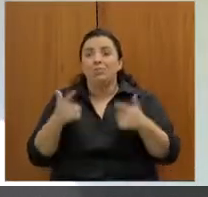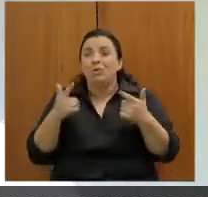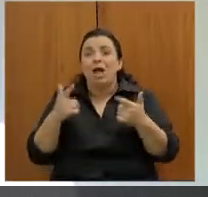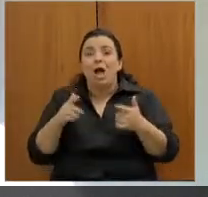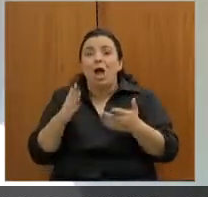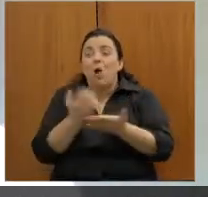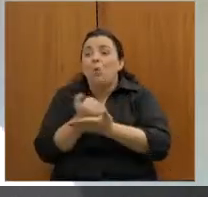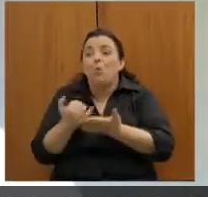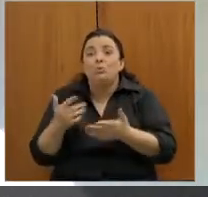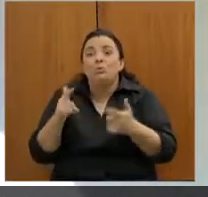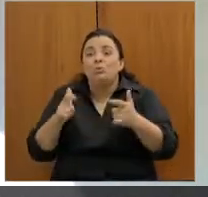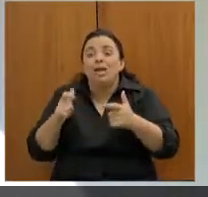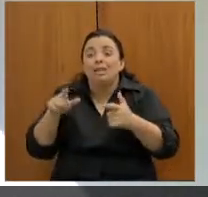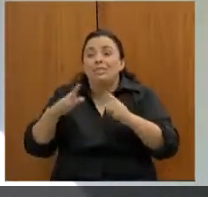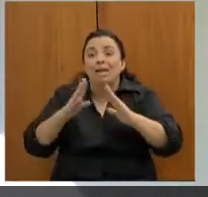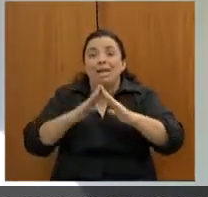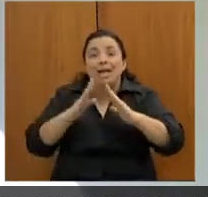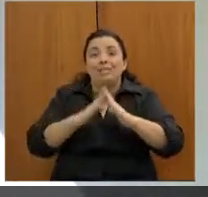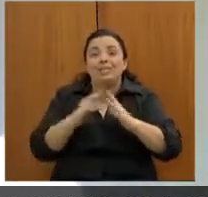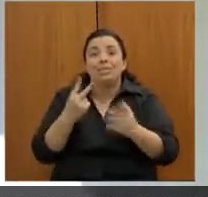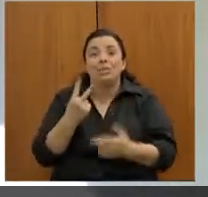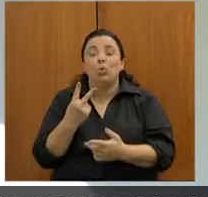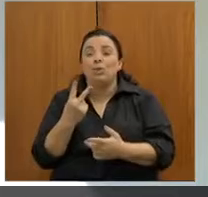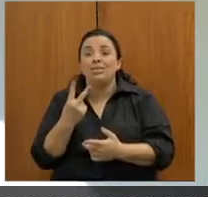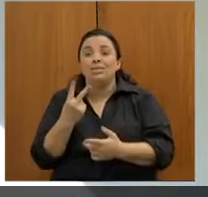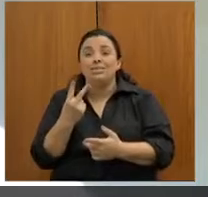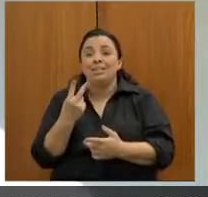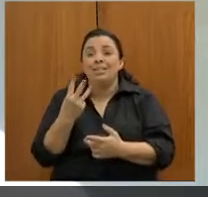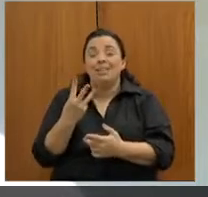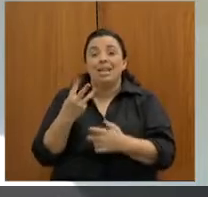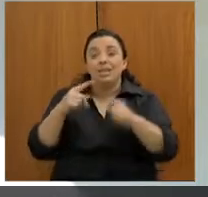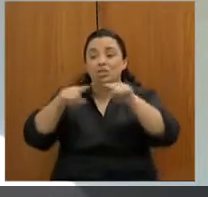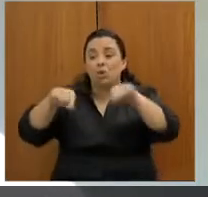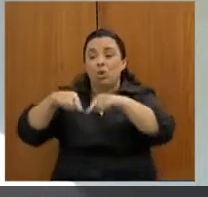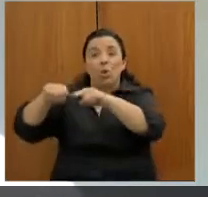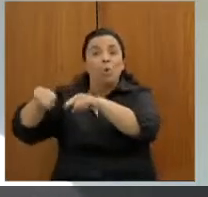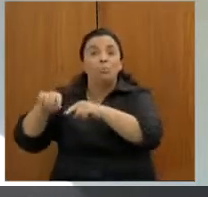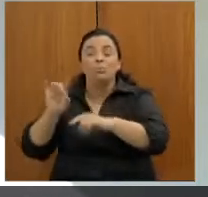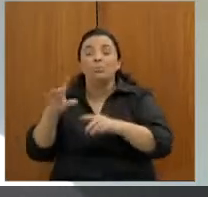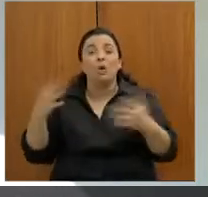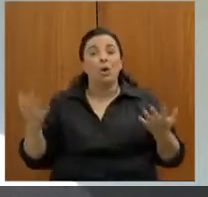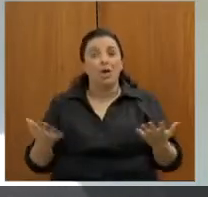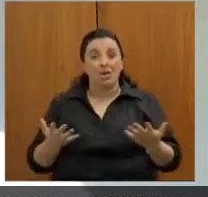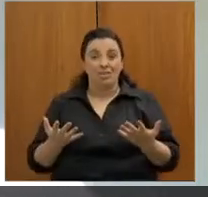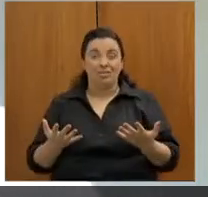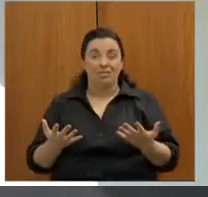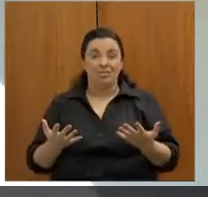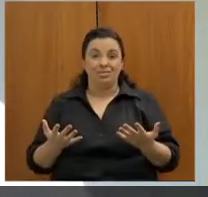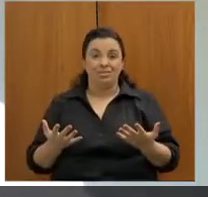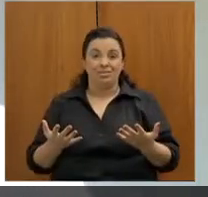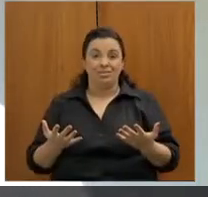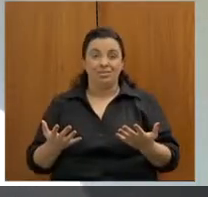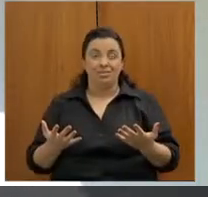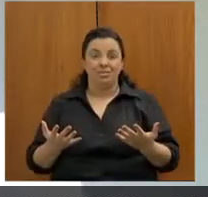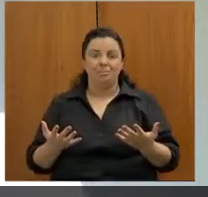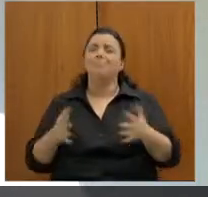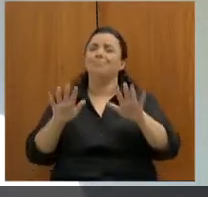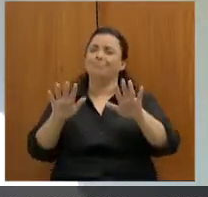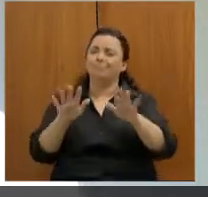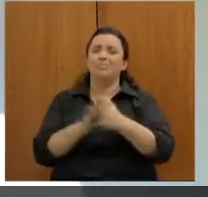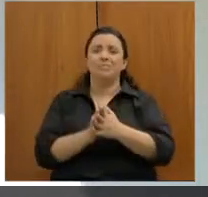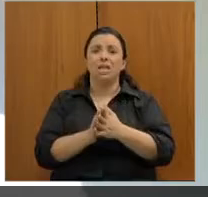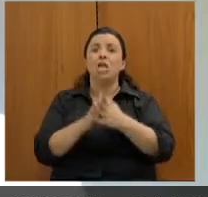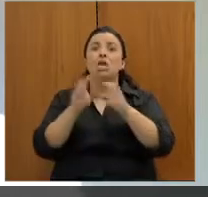nem casa casa tem dois três bolo o que que houve você não remoto Hoje eu tô trazendo outras